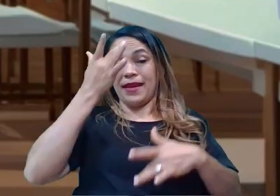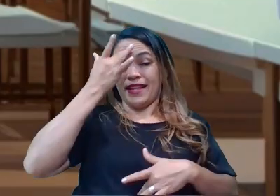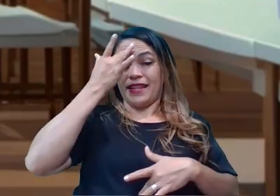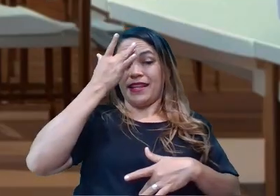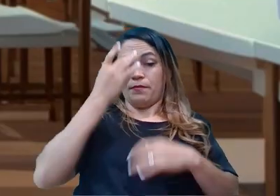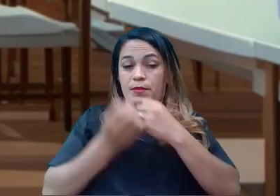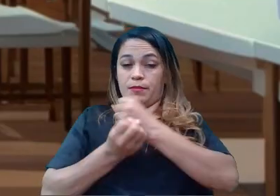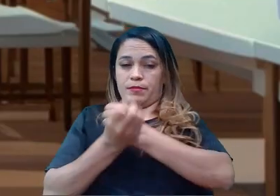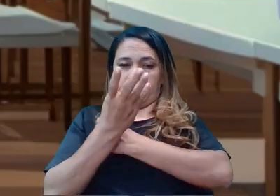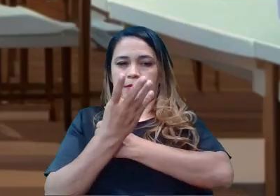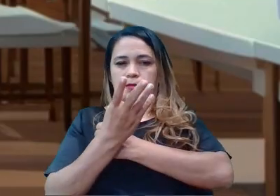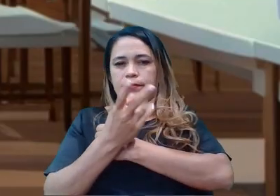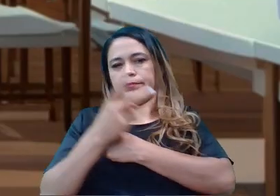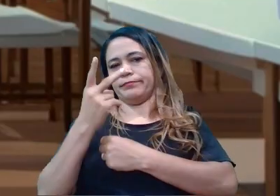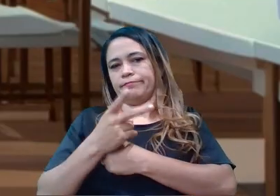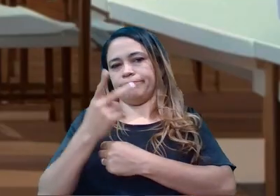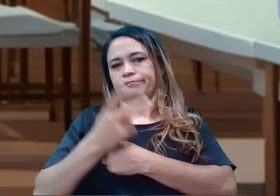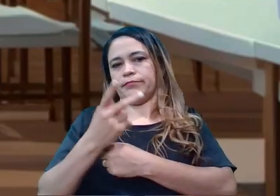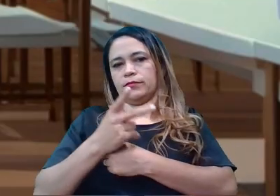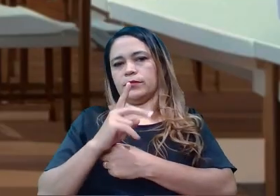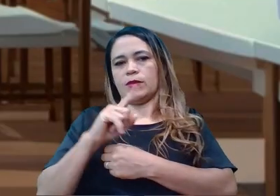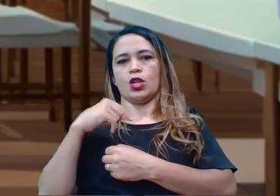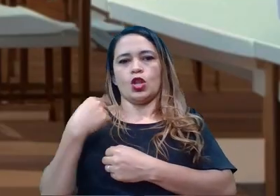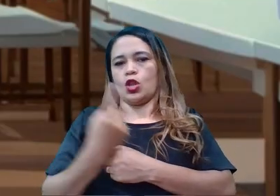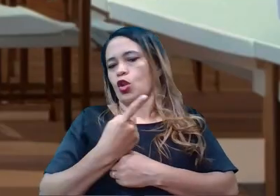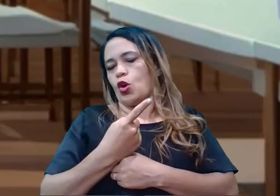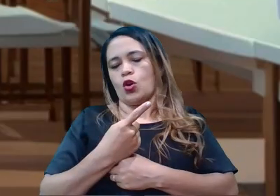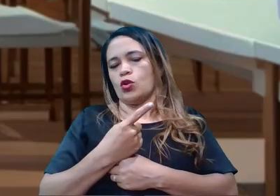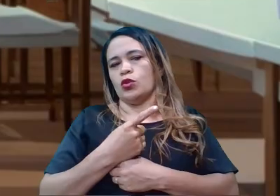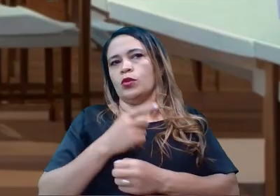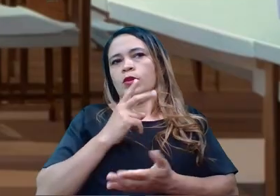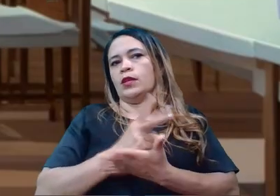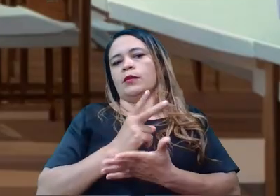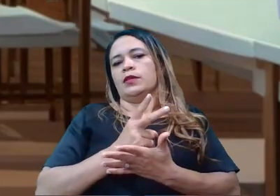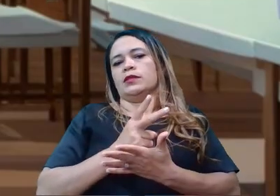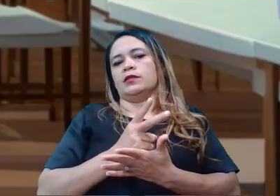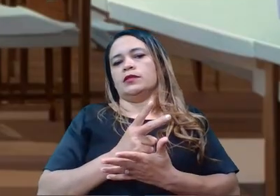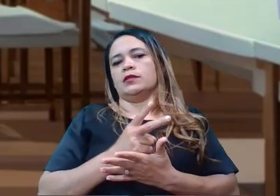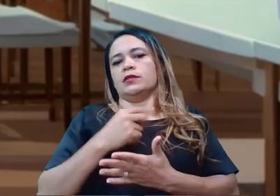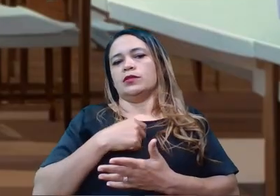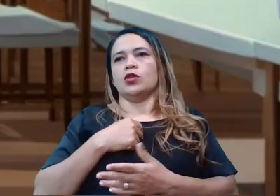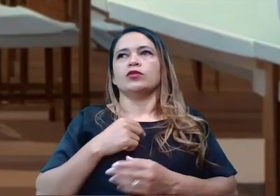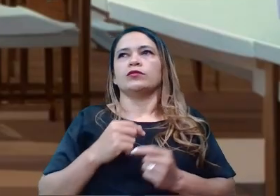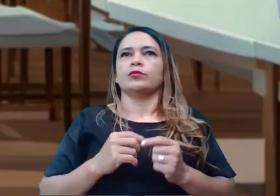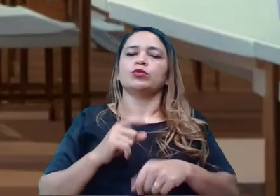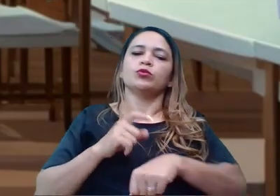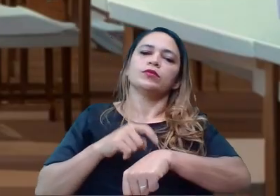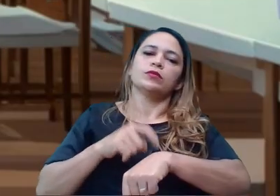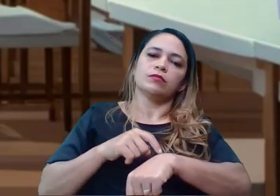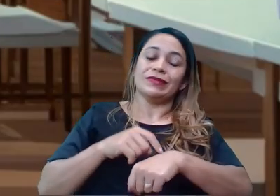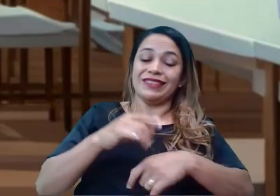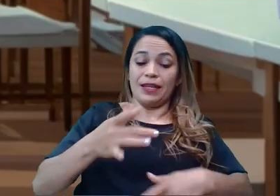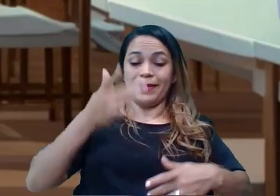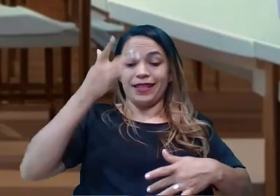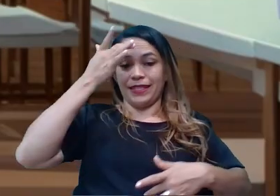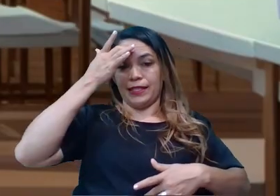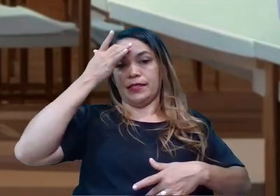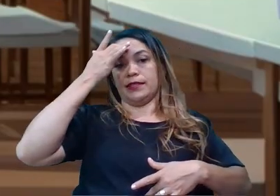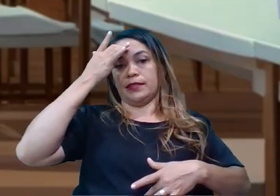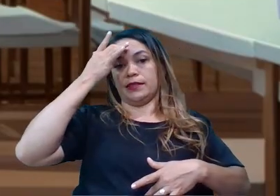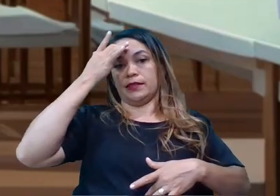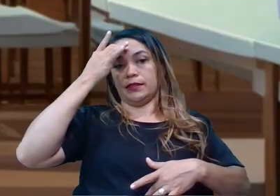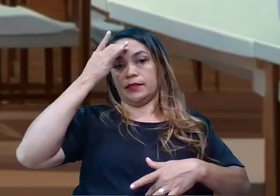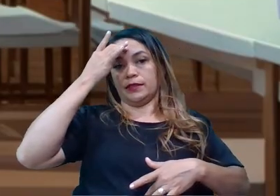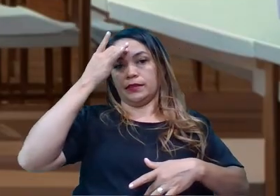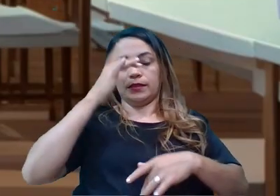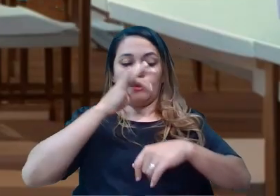caso da toxoplasmose, nós não somos o hospedeiro definitivo, nós somos o hospedeiro intermediário. Na malária, o hospedeiro definitivo